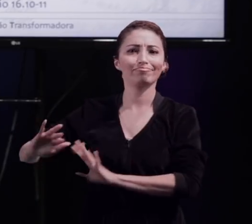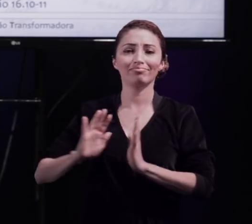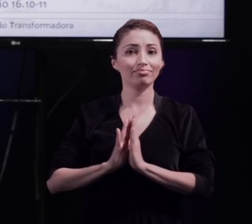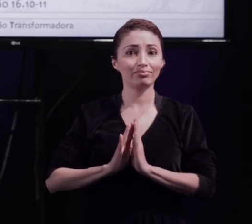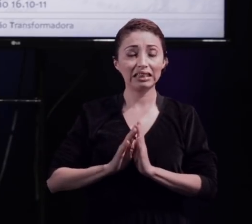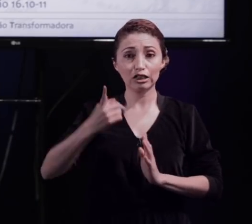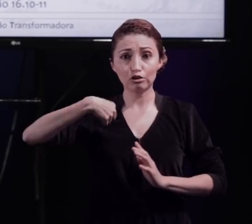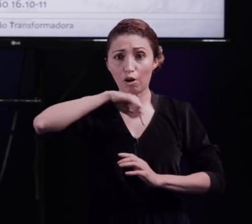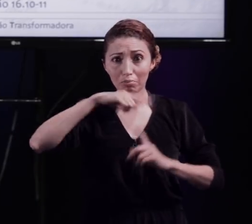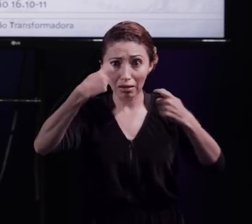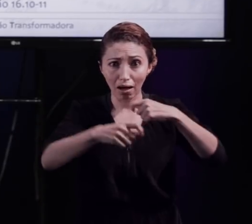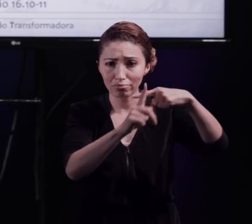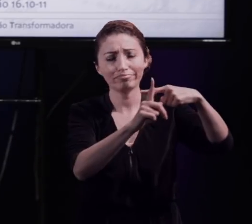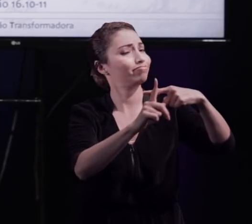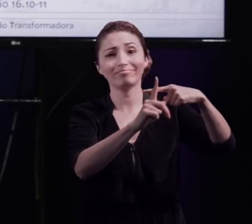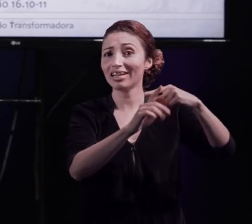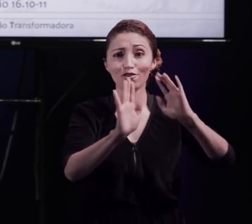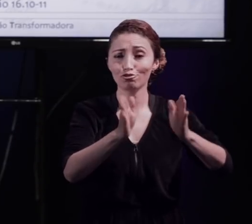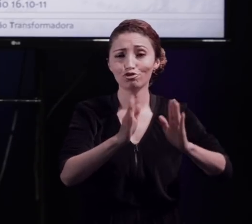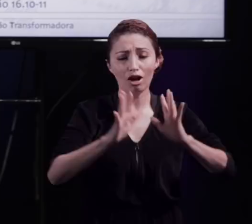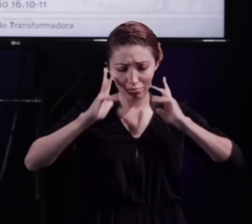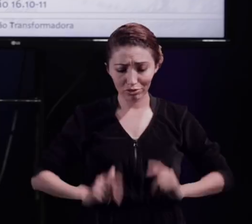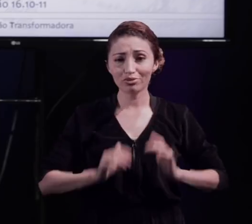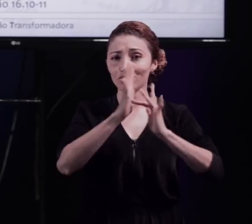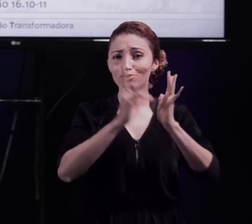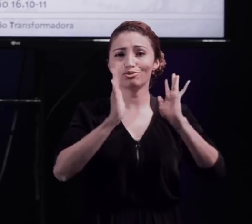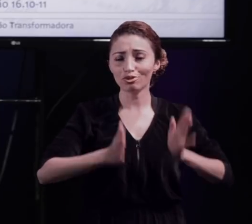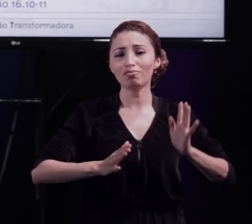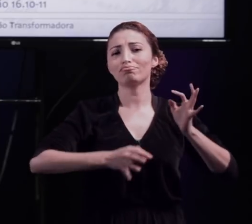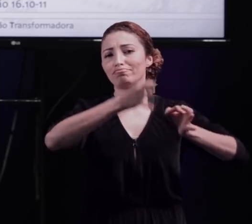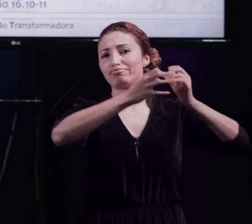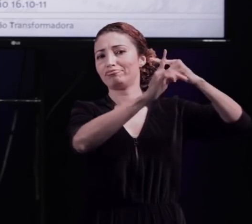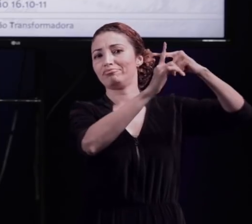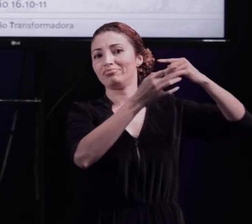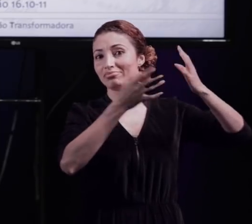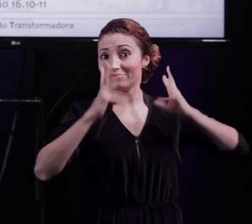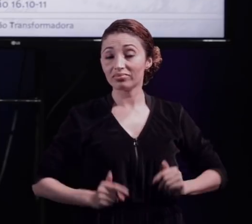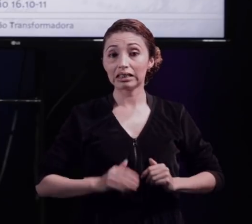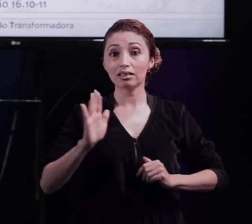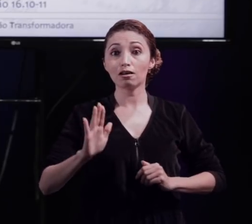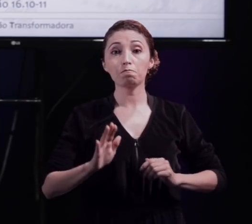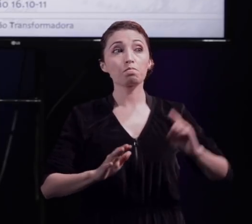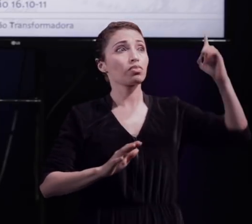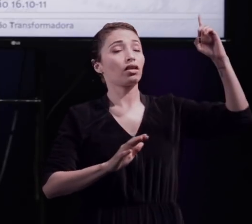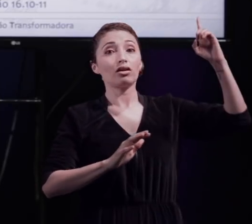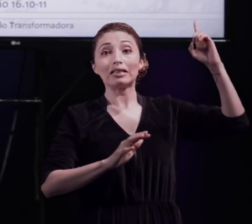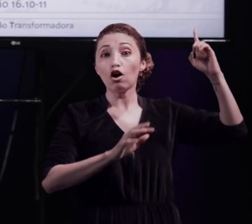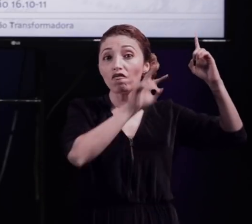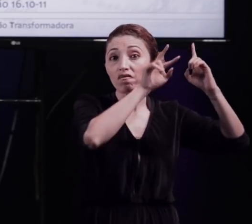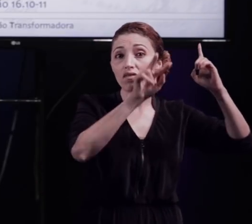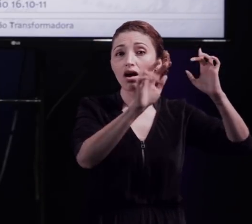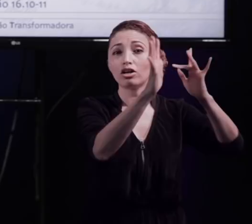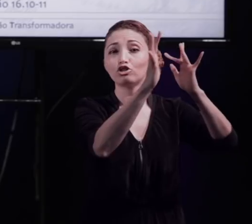que pagar o preço desse pecado, porque nós somos justificados. Quando Deus olha para